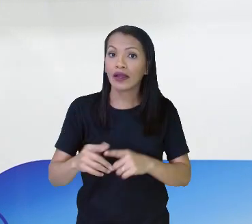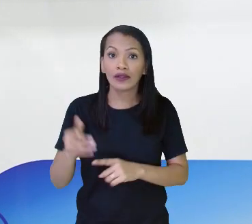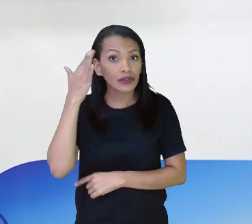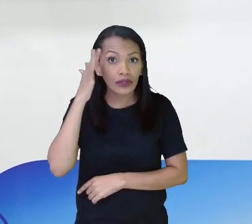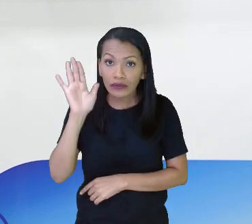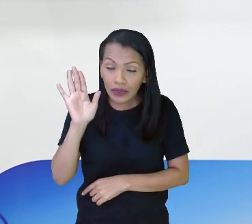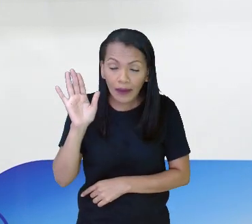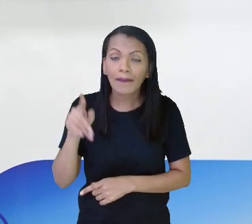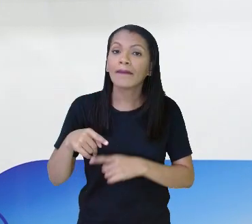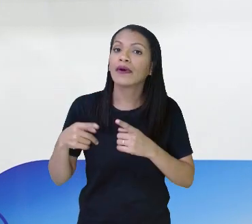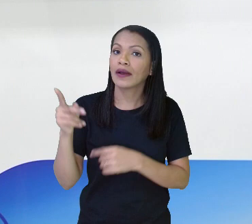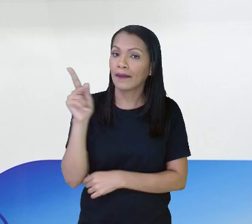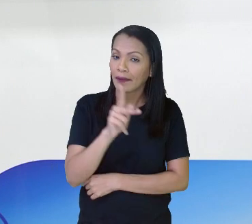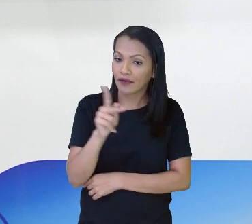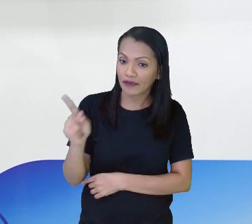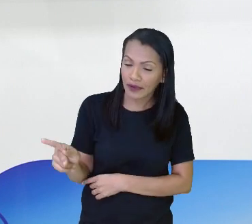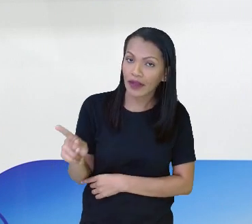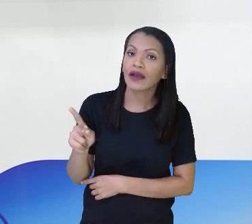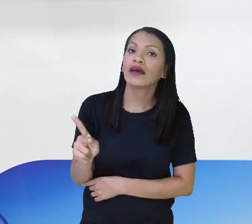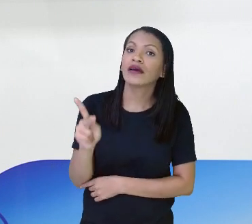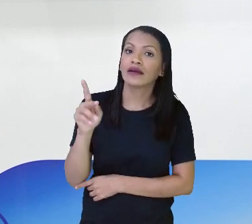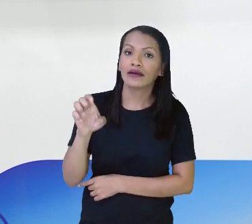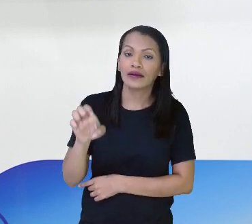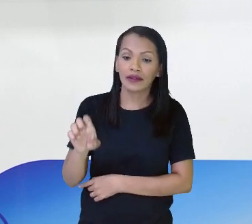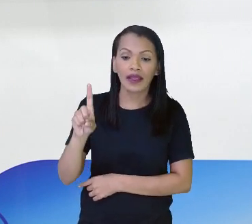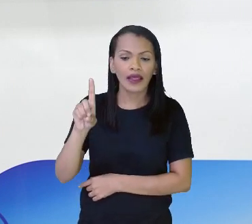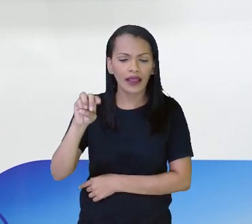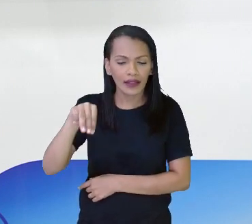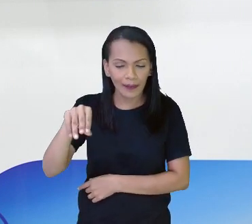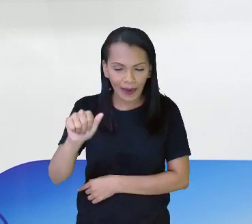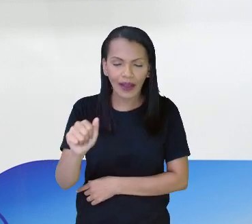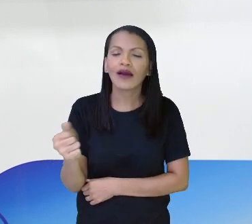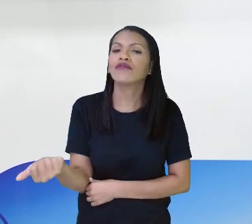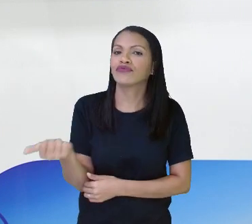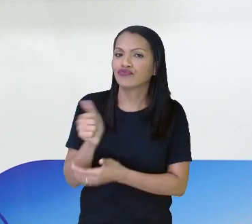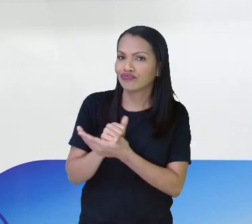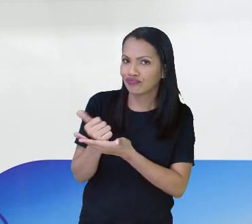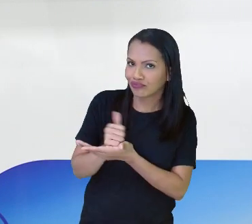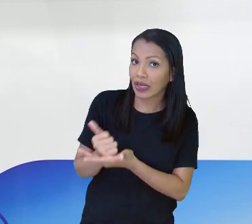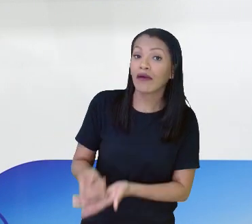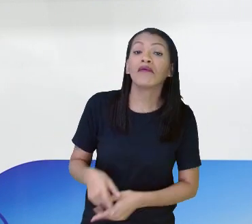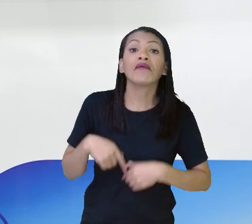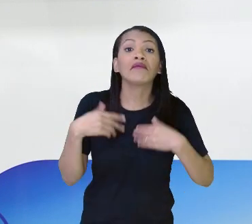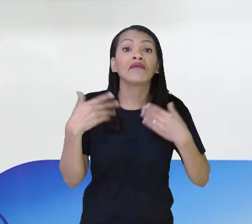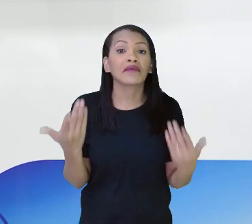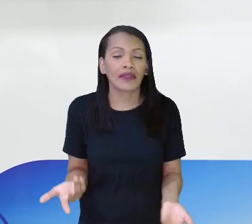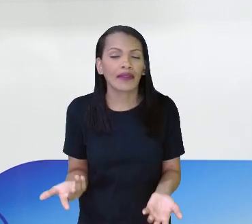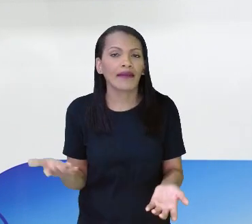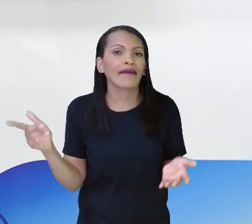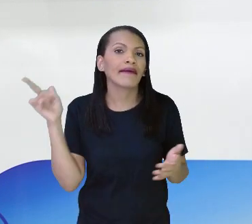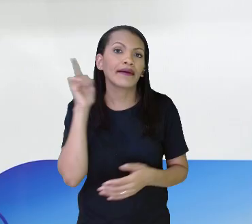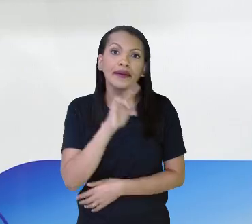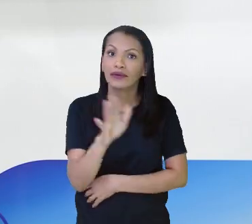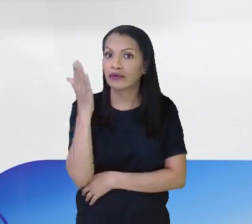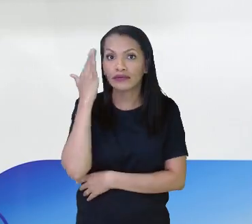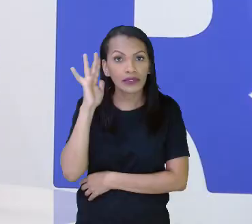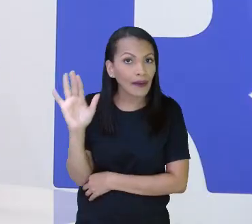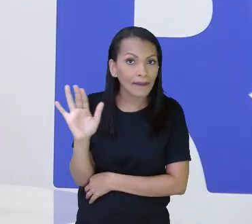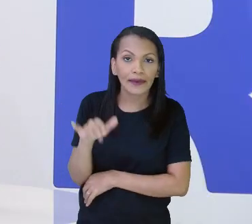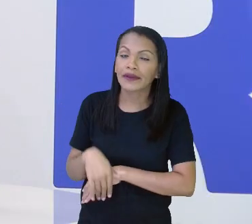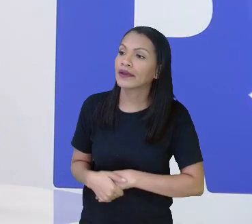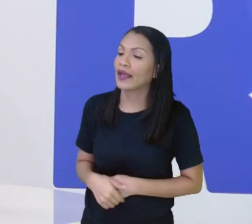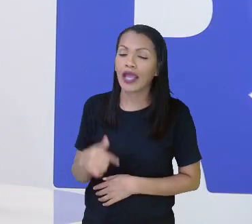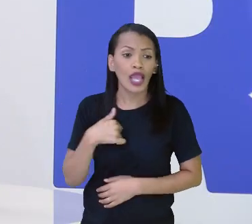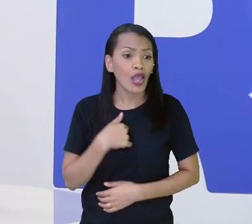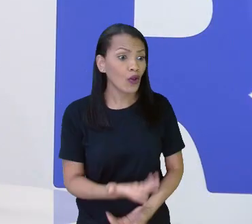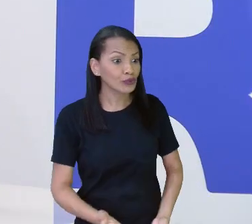sabe, mas a professora Kedma vai jogar comigo aqui daqui a pouco, viu? Quem será que vai ganhar? Ela não sabia Olha aí, disso. Estou